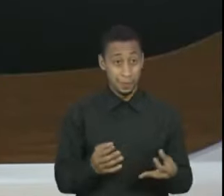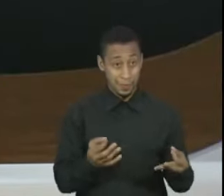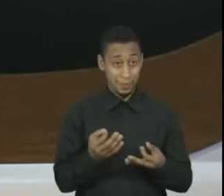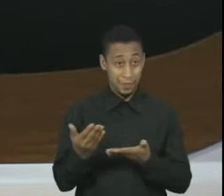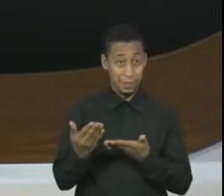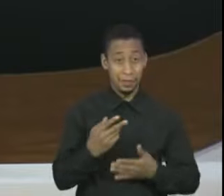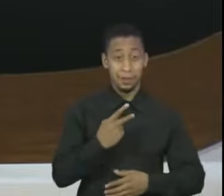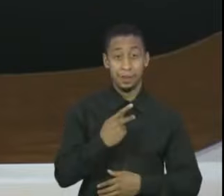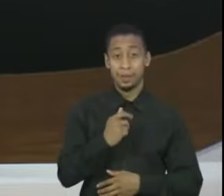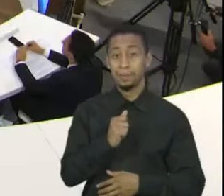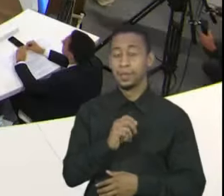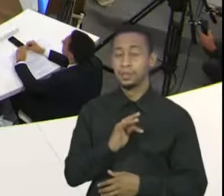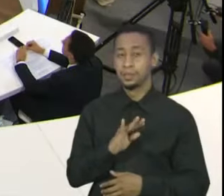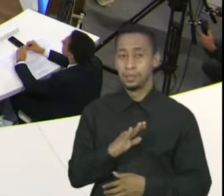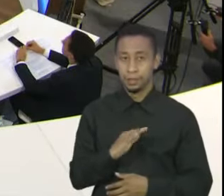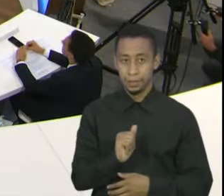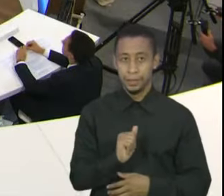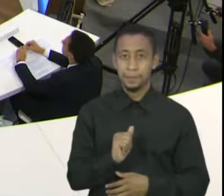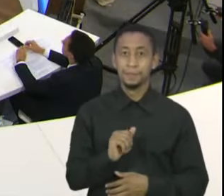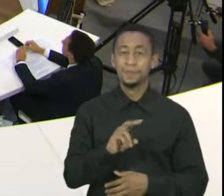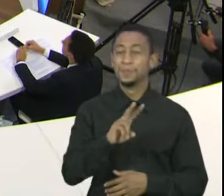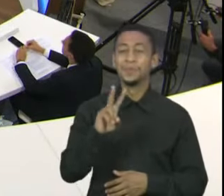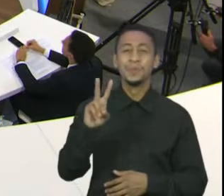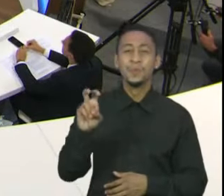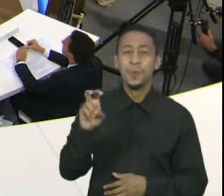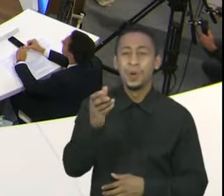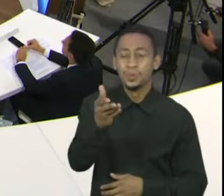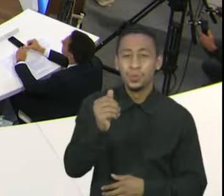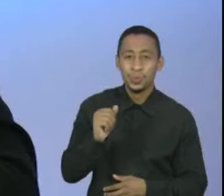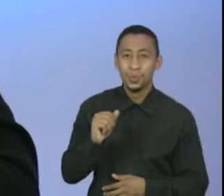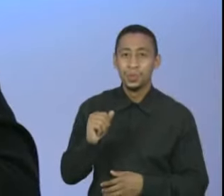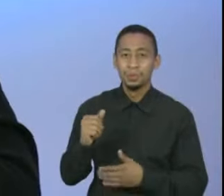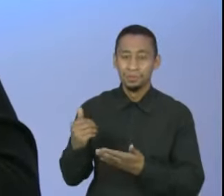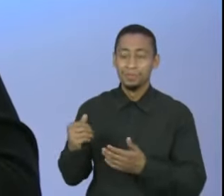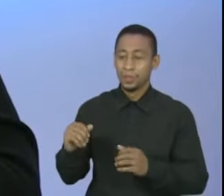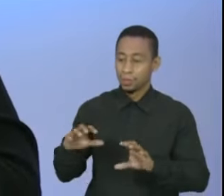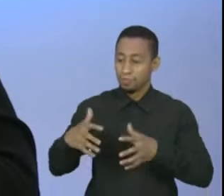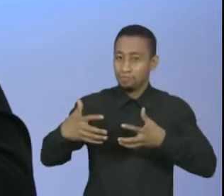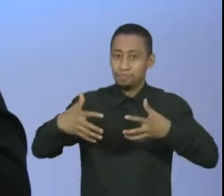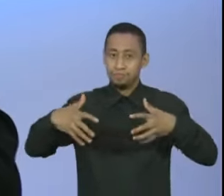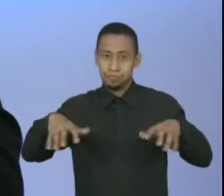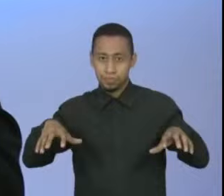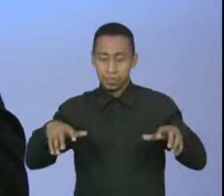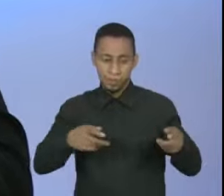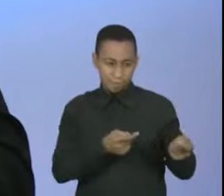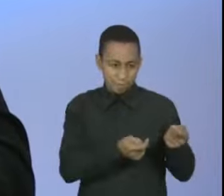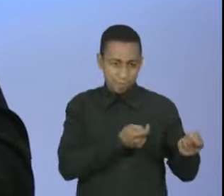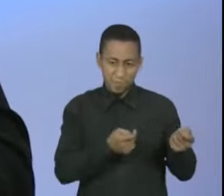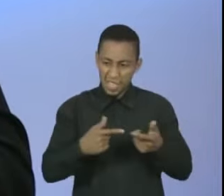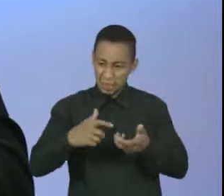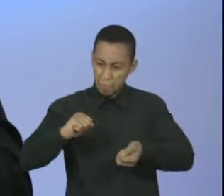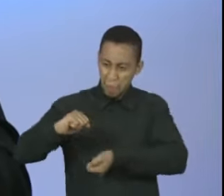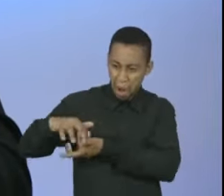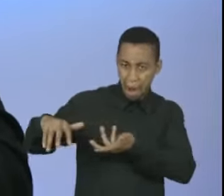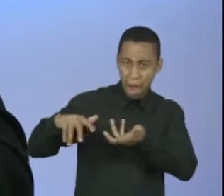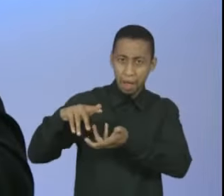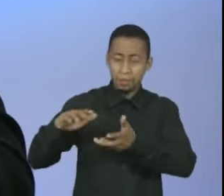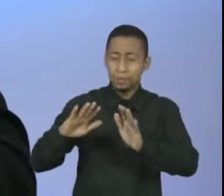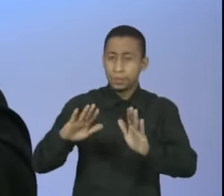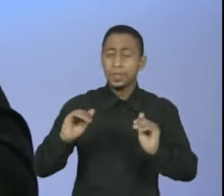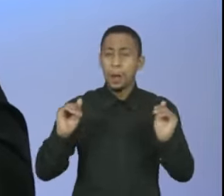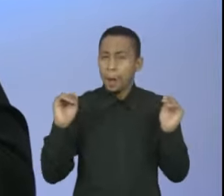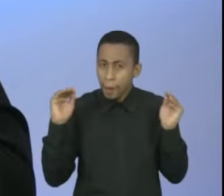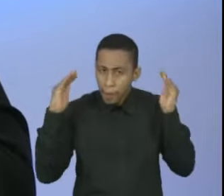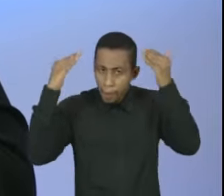Patrícia por favor pode ela queria voltar um pouquinho nessa questão de progressistas versus conservadores porque o Papa ele vinha dando é